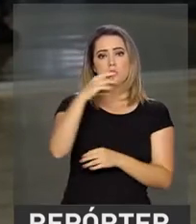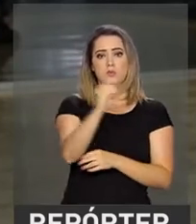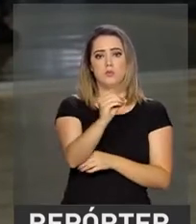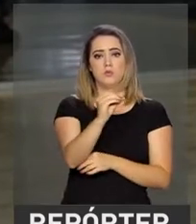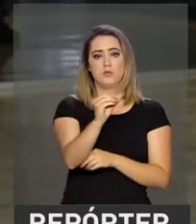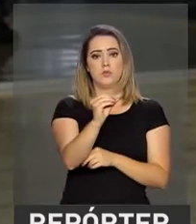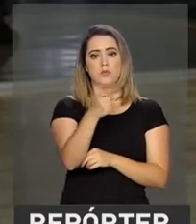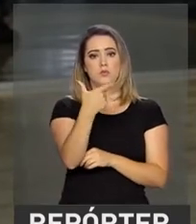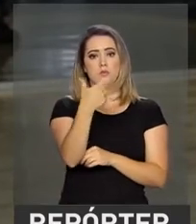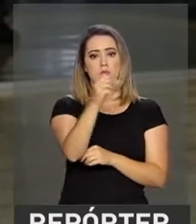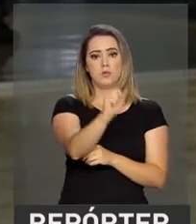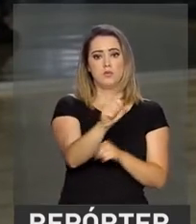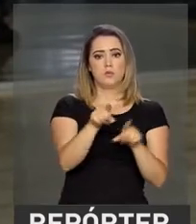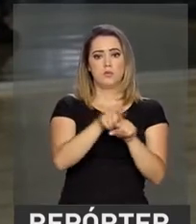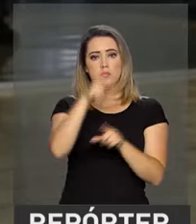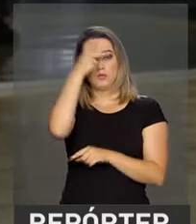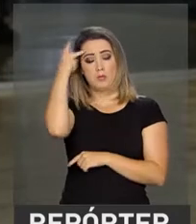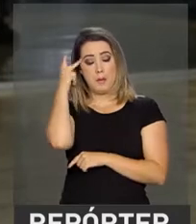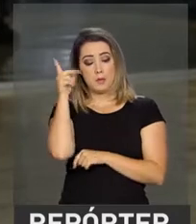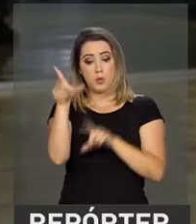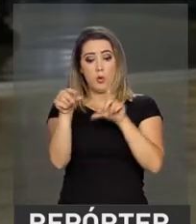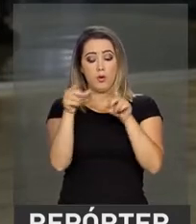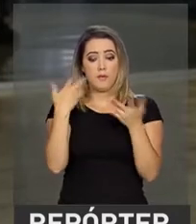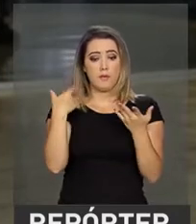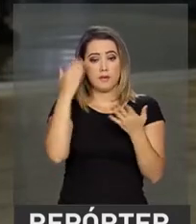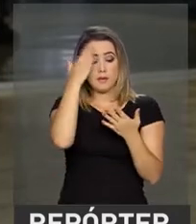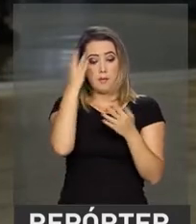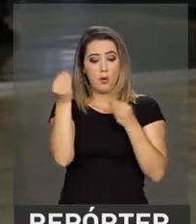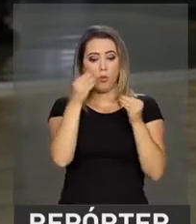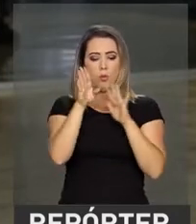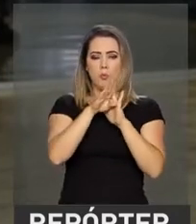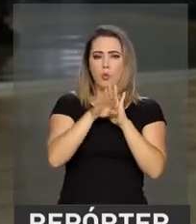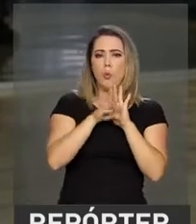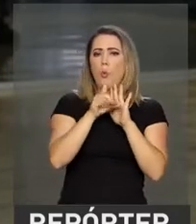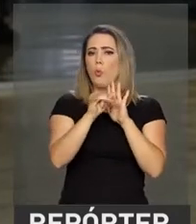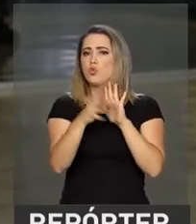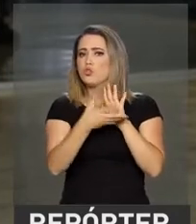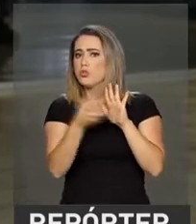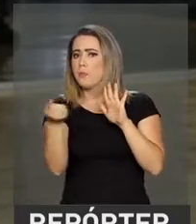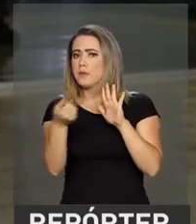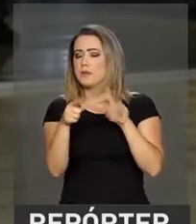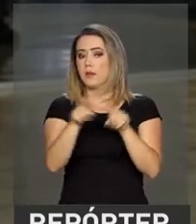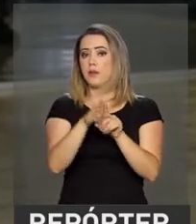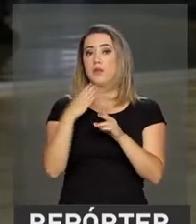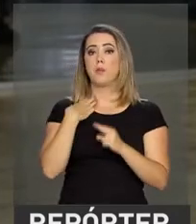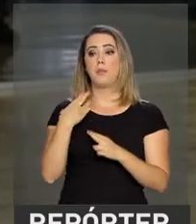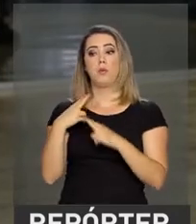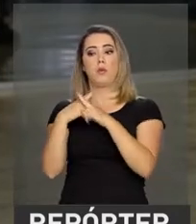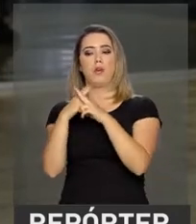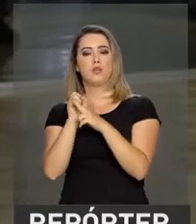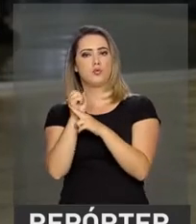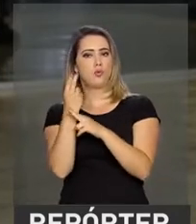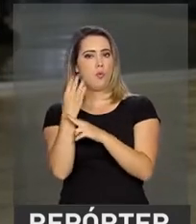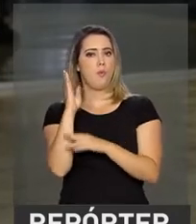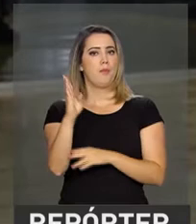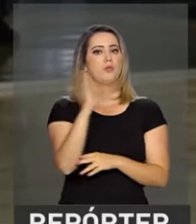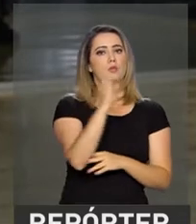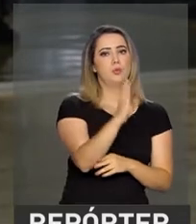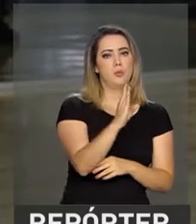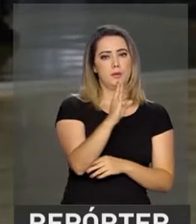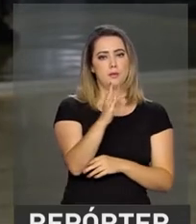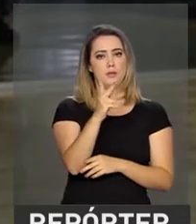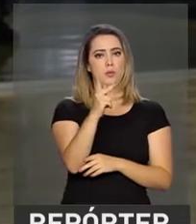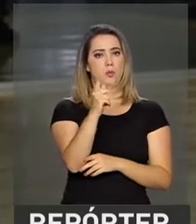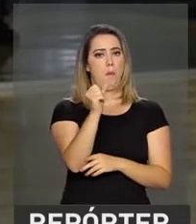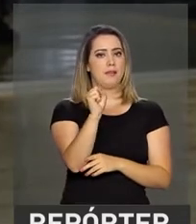2018 quem vai definir esse calendário será a caixa econômica federal no caso do pis ou do banco do brasil no caso do